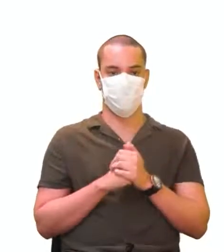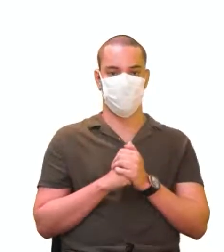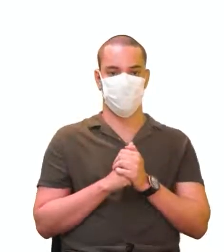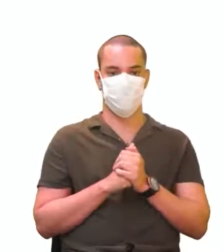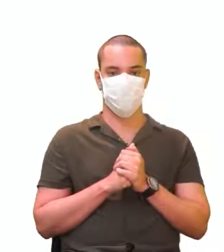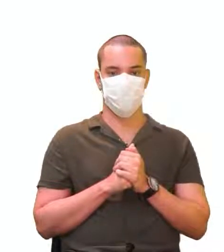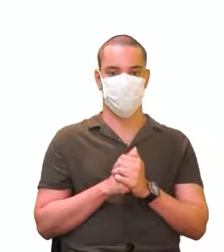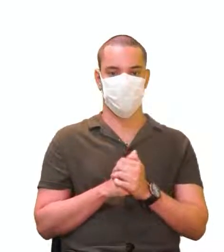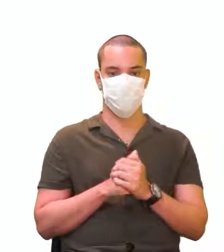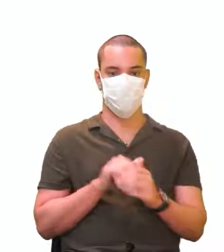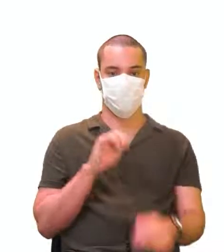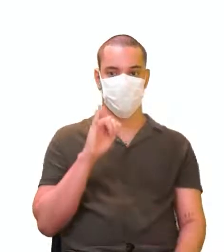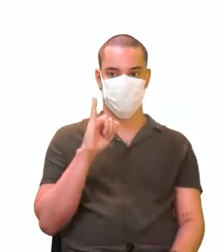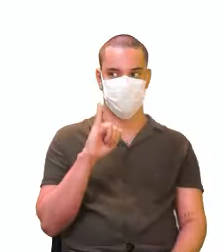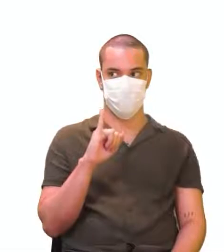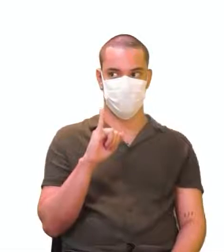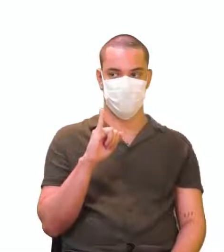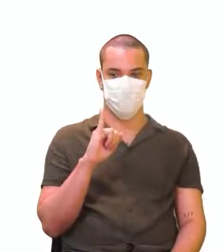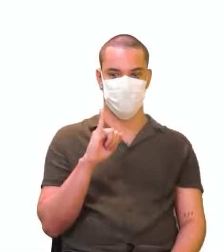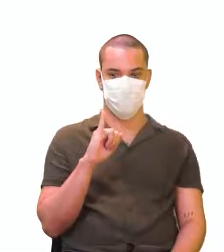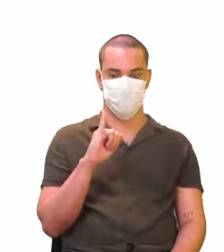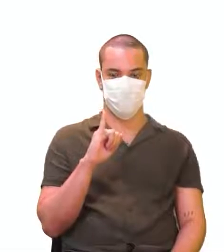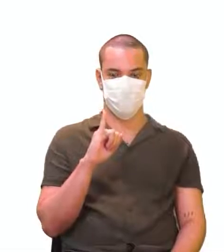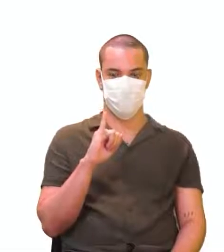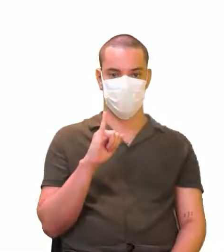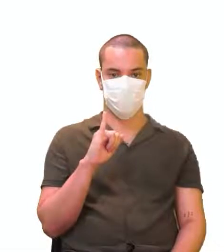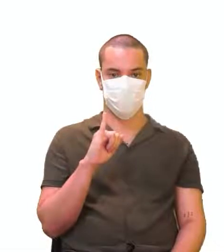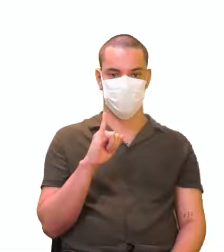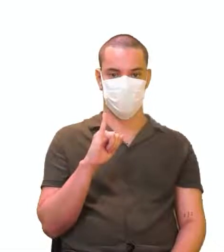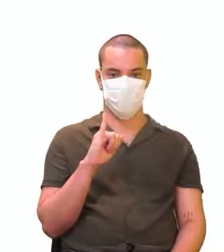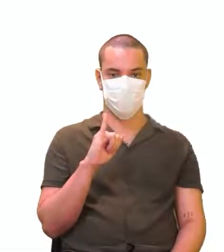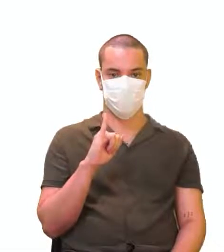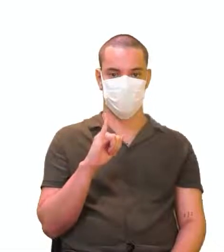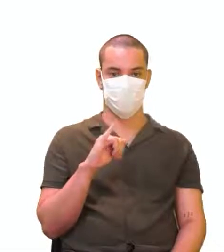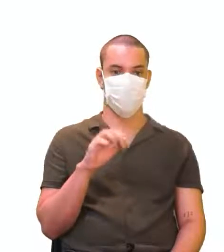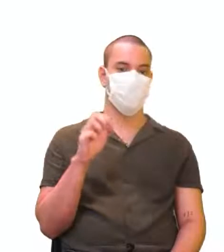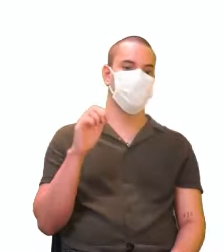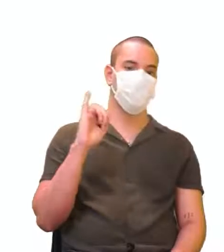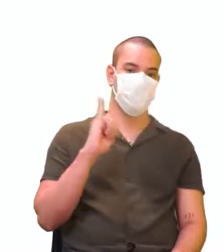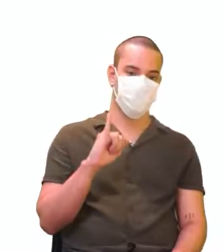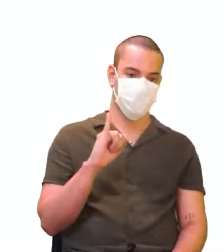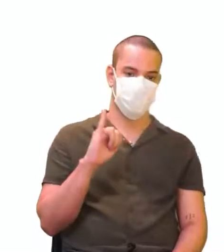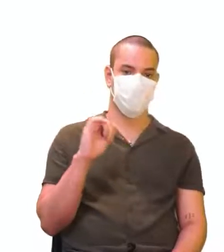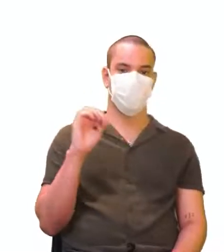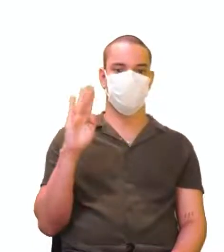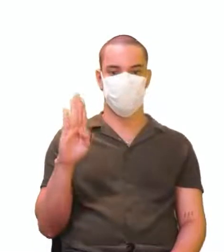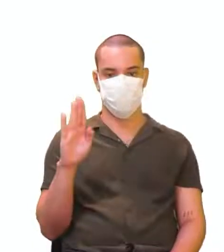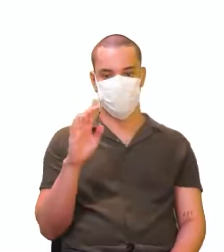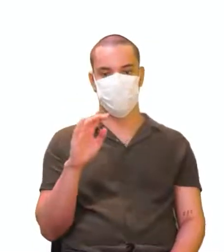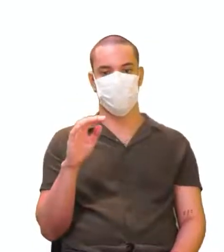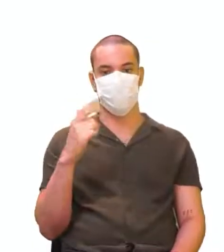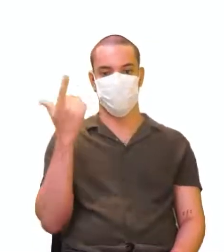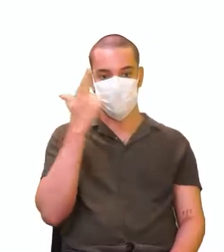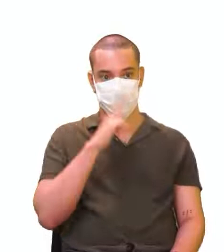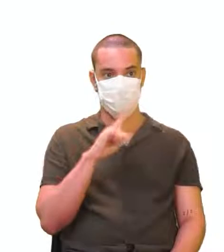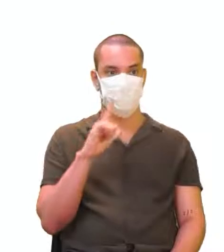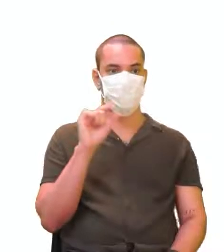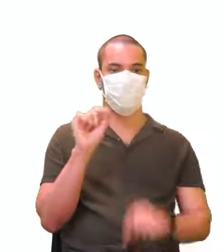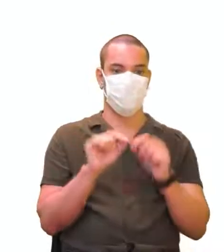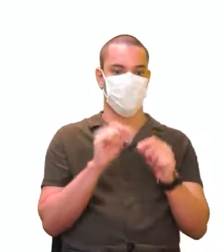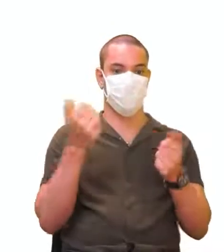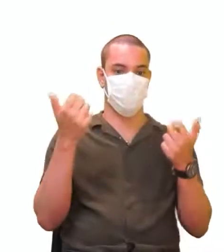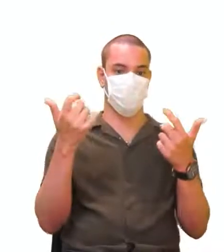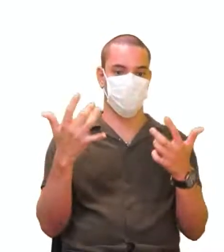Izinho vindo do pai, e não tem para onde correr, né? Zão, Bzão, Izinho. Então, eu consigo definir